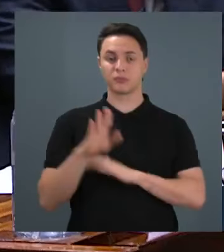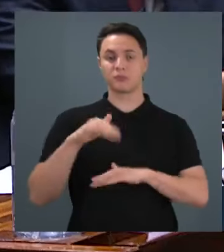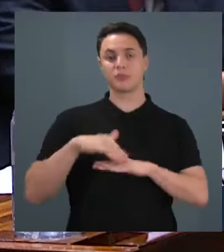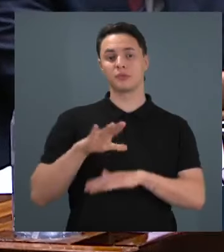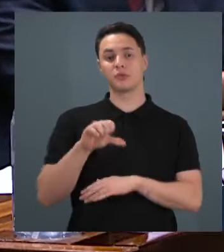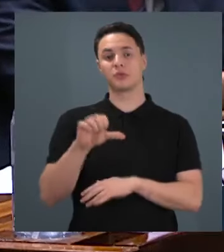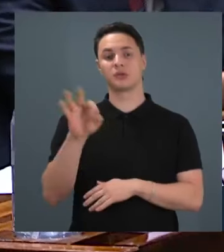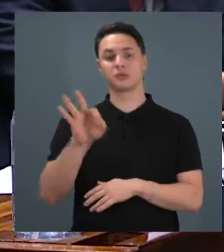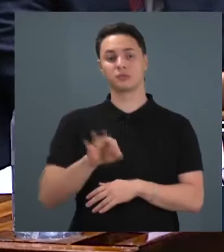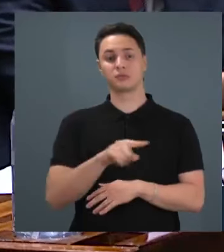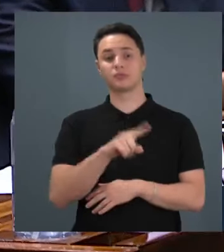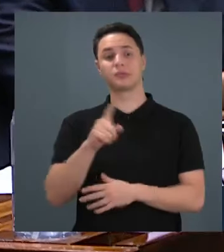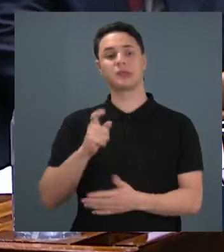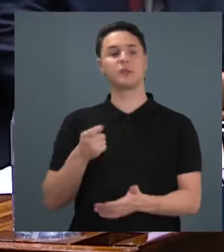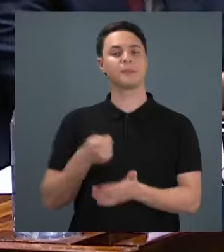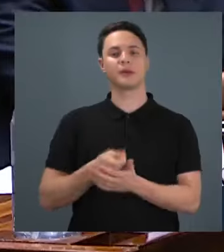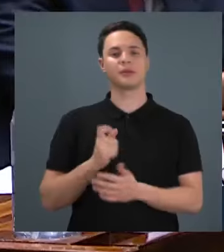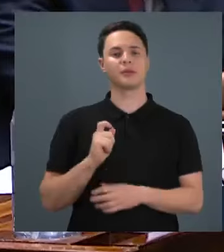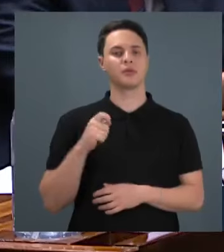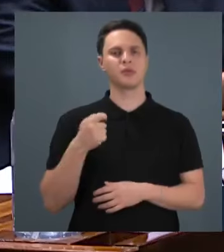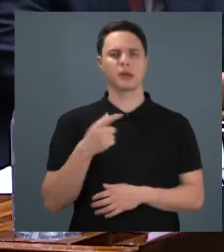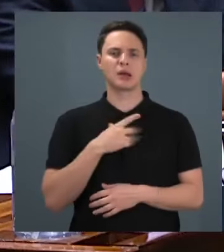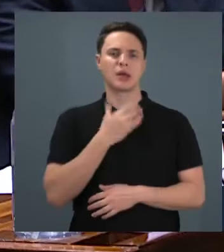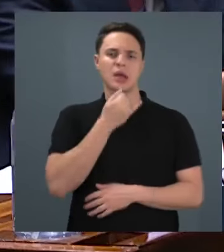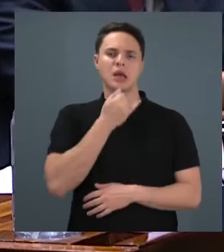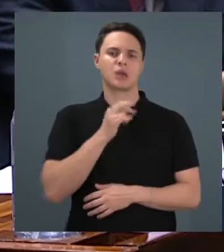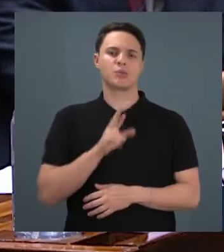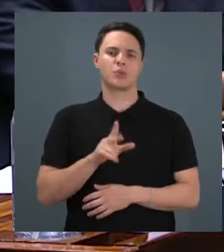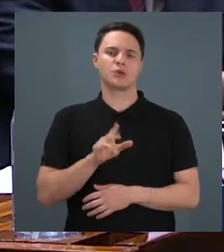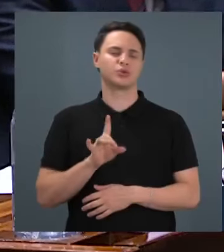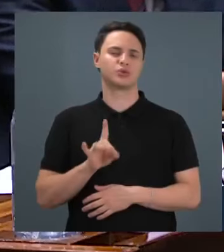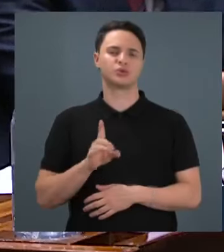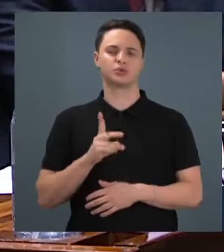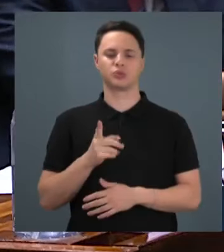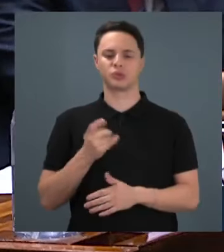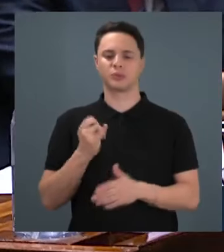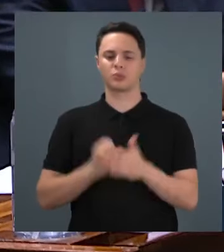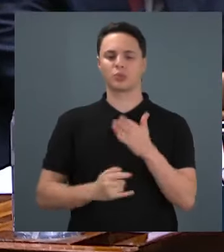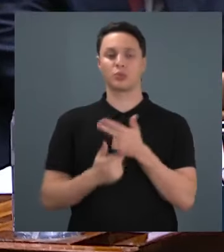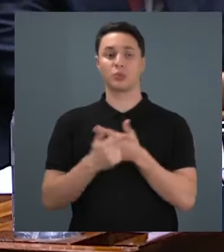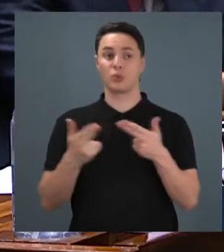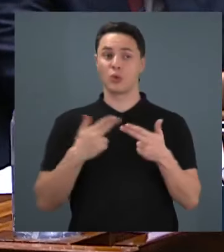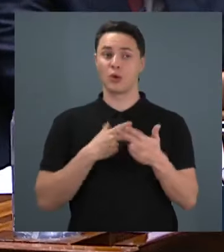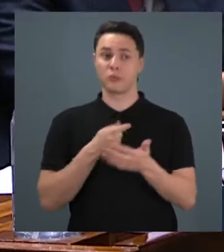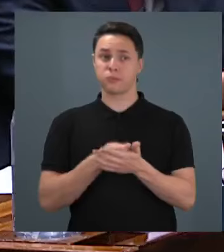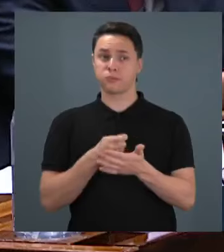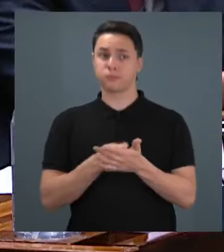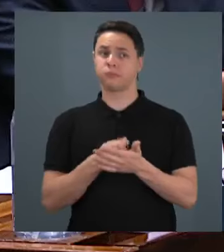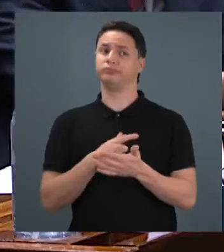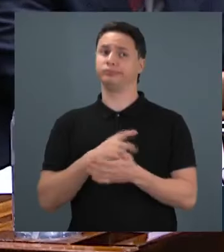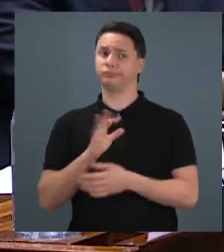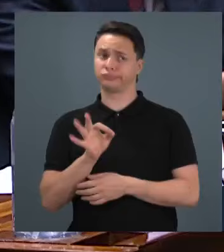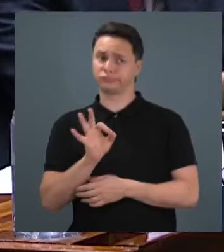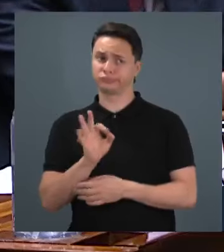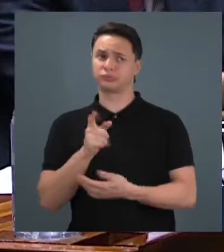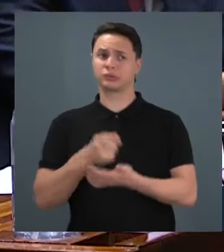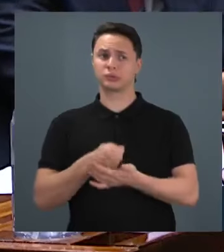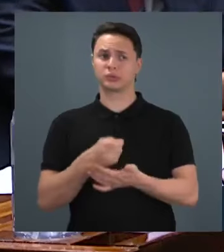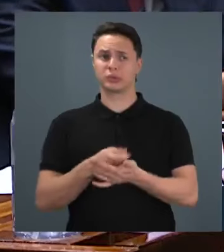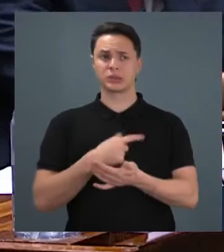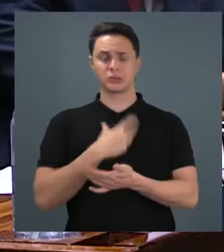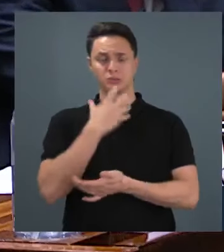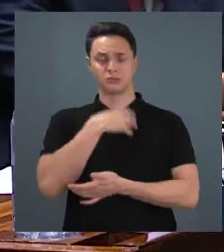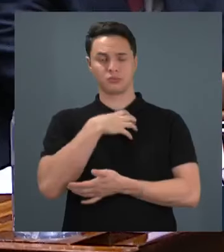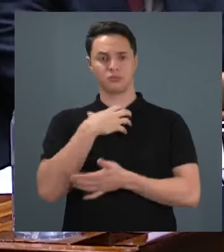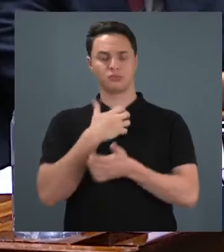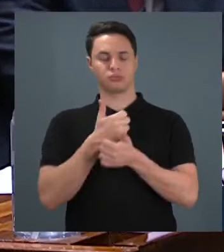quem banca isso, infelizmente, não é apenas os tributos que são cobrados, e muito bem cobrados, de forma